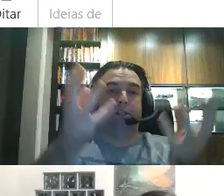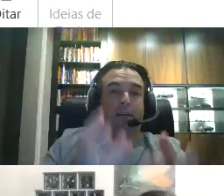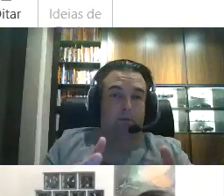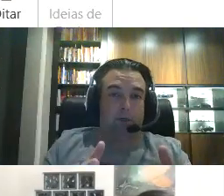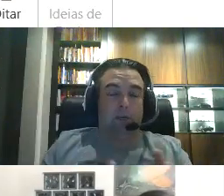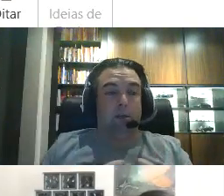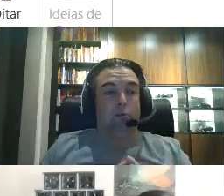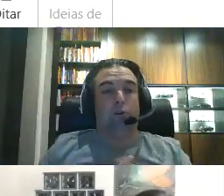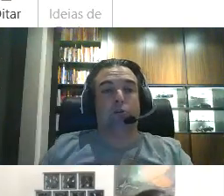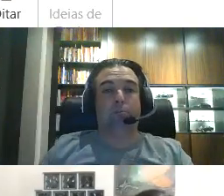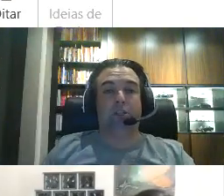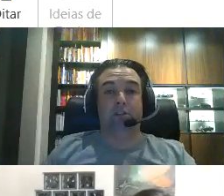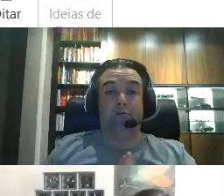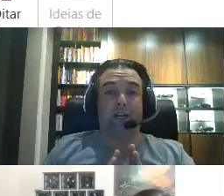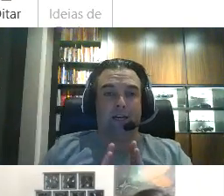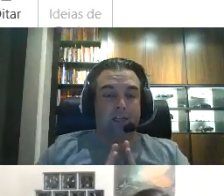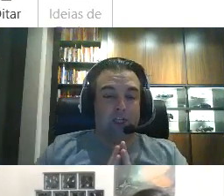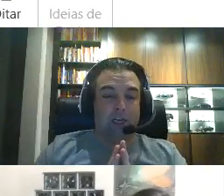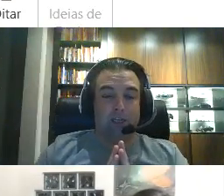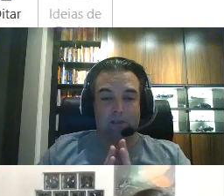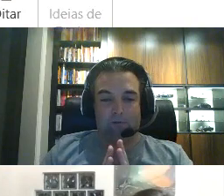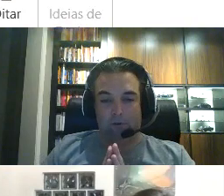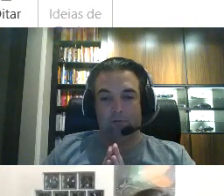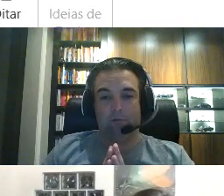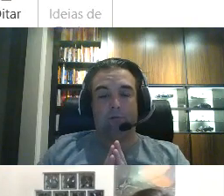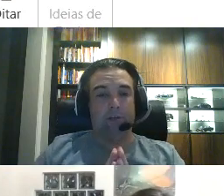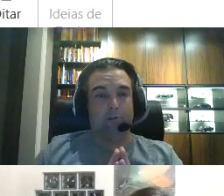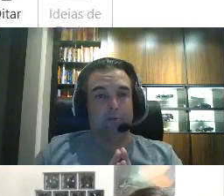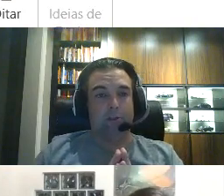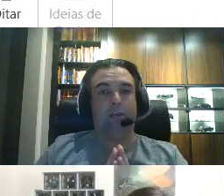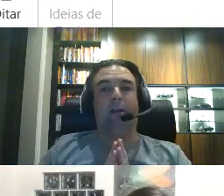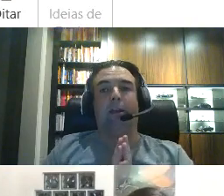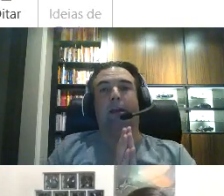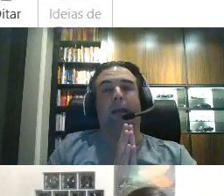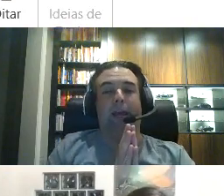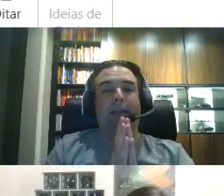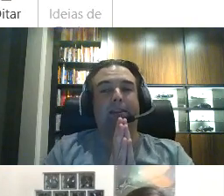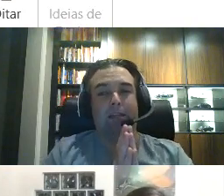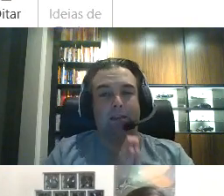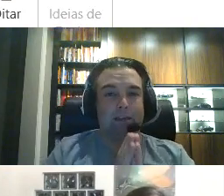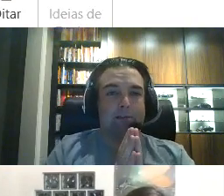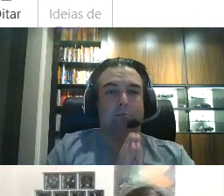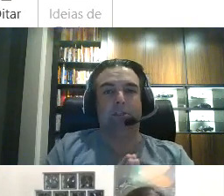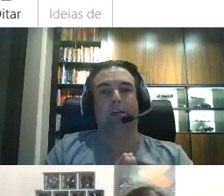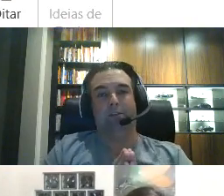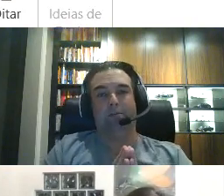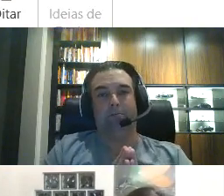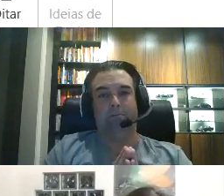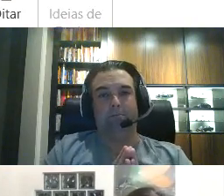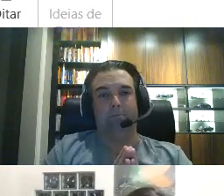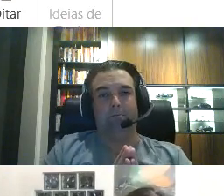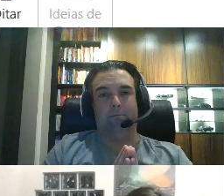Quantidade de água. O nosso objetivo na engenharia civil, com a hidrologia, é entender essas